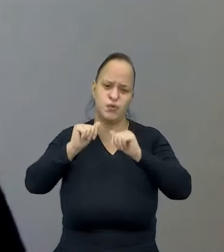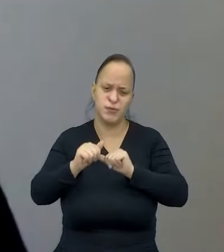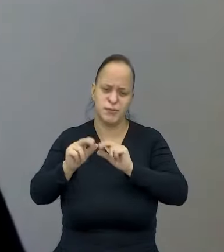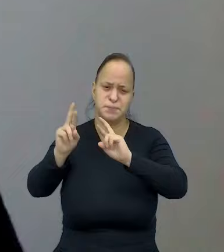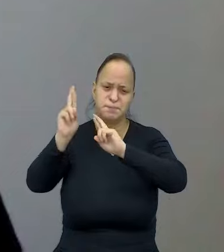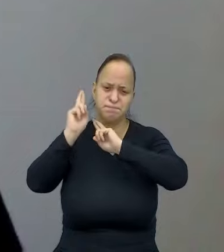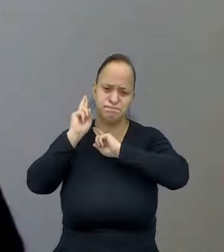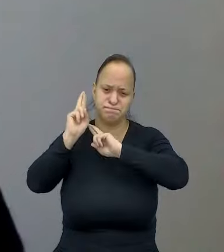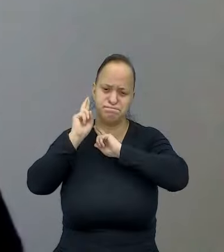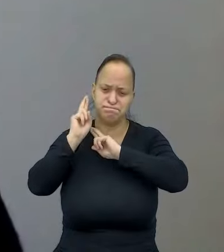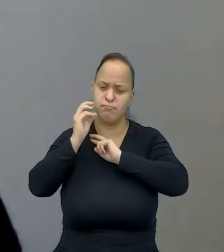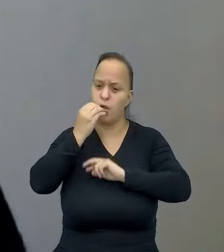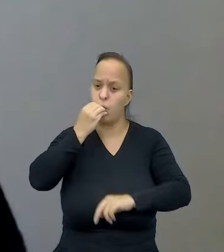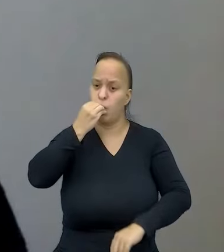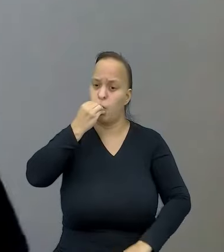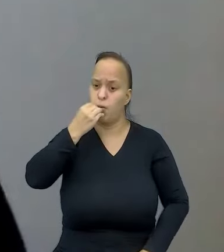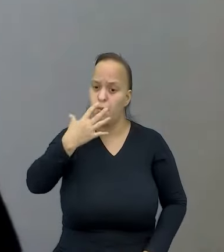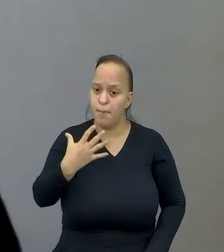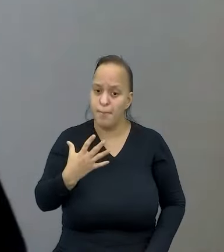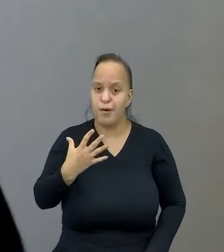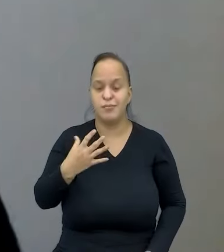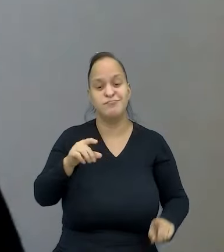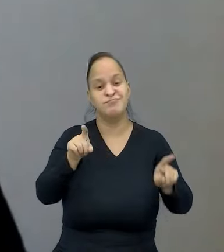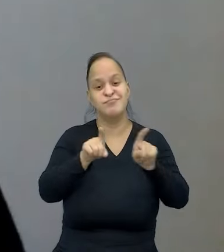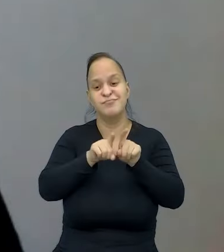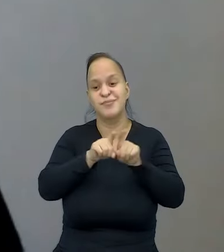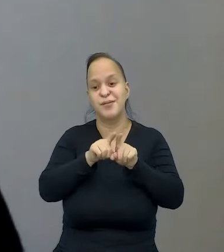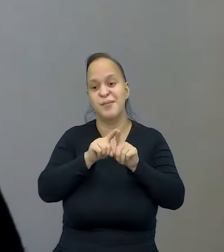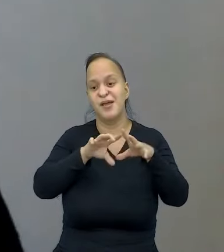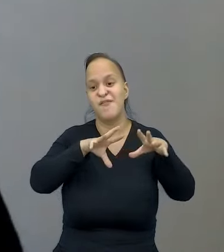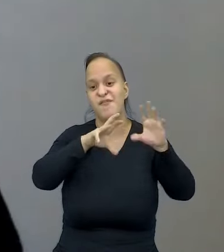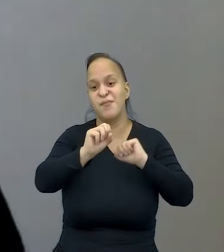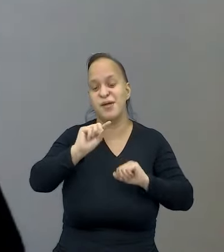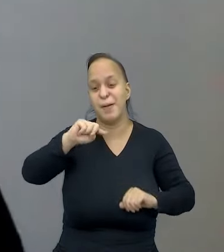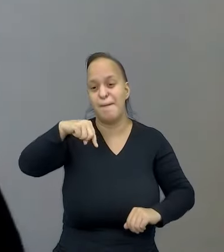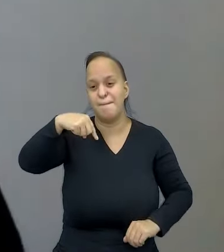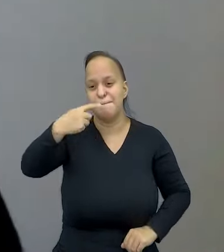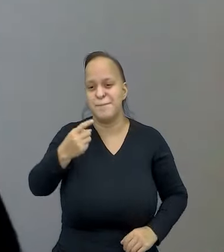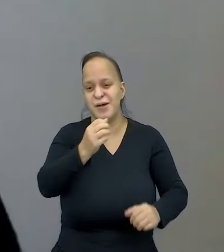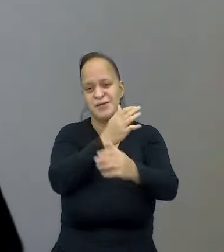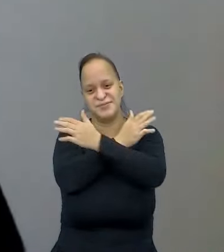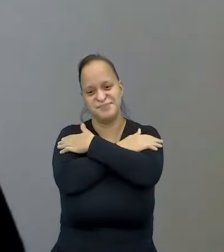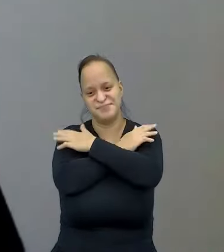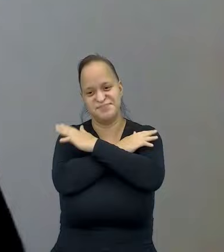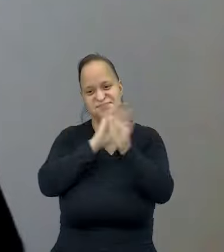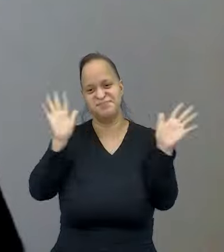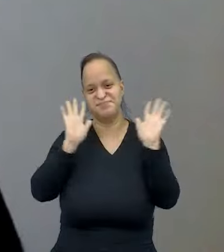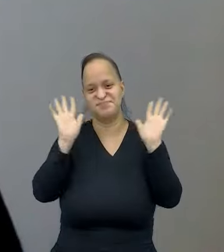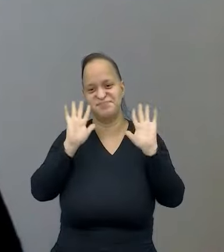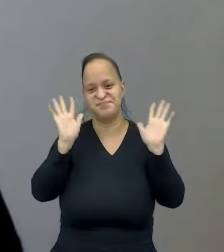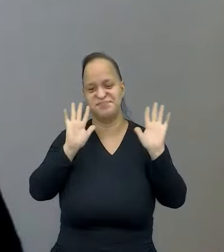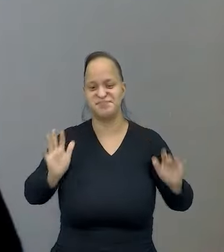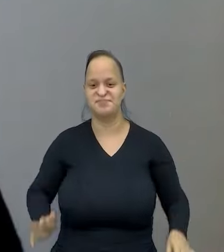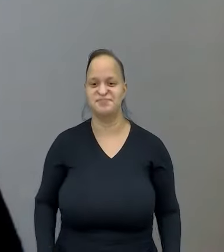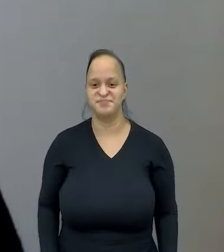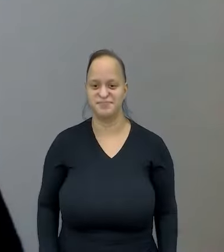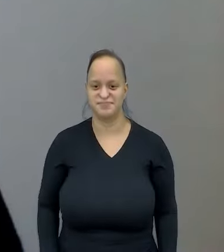seja de grande valia e espero vocês para a nossa próxima formação, tá? Um abraço, até a próxima.